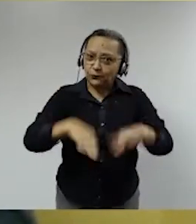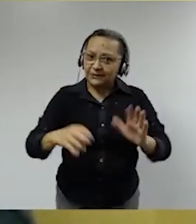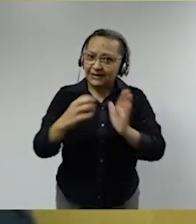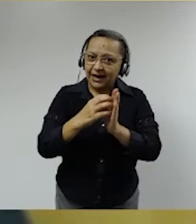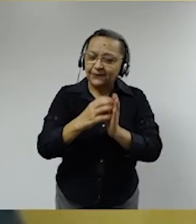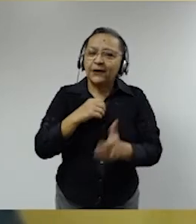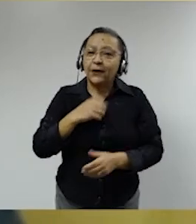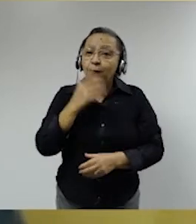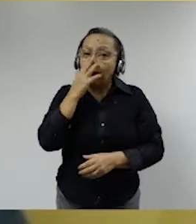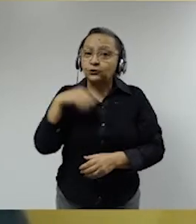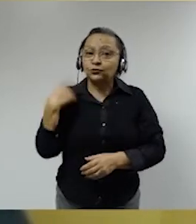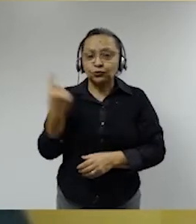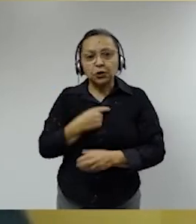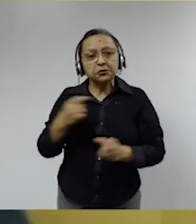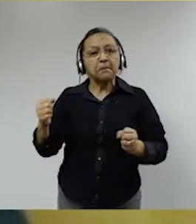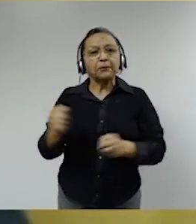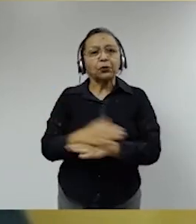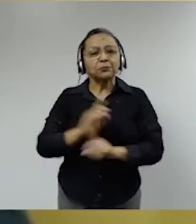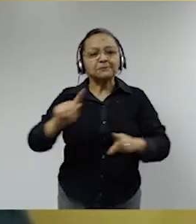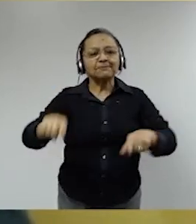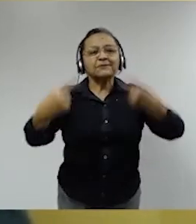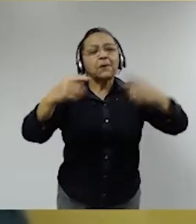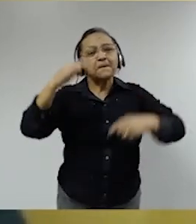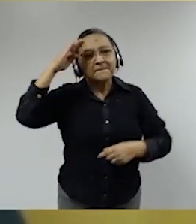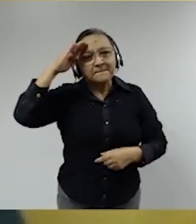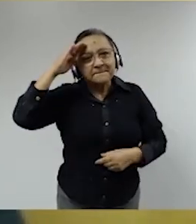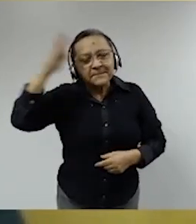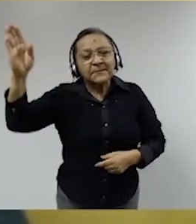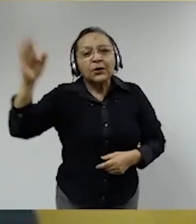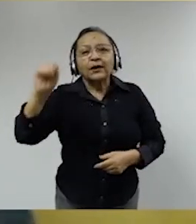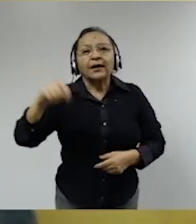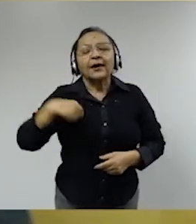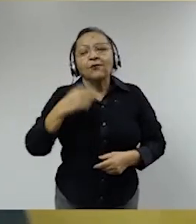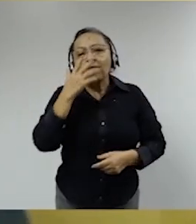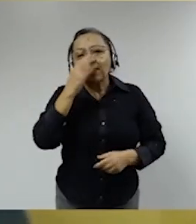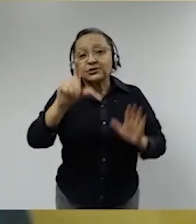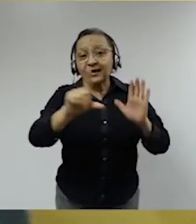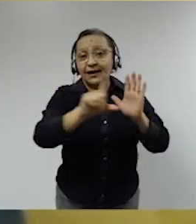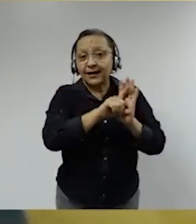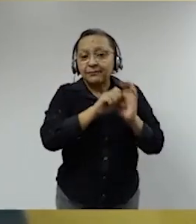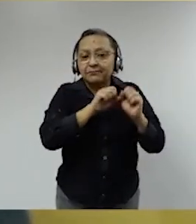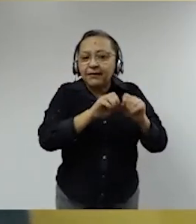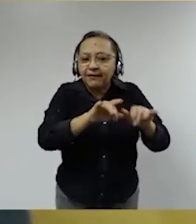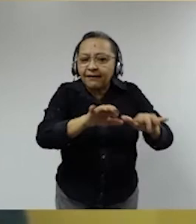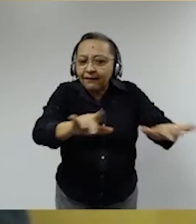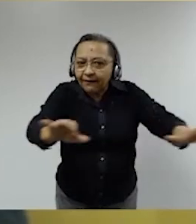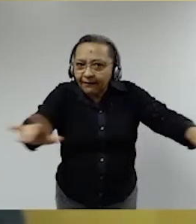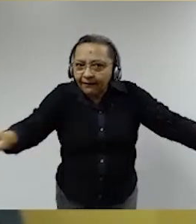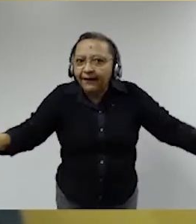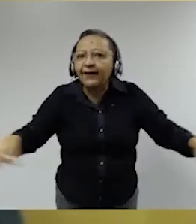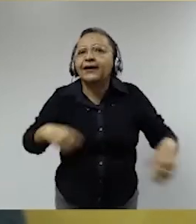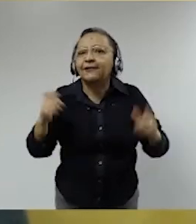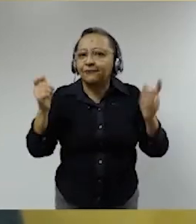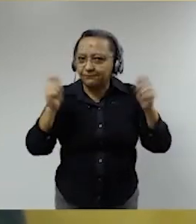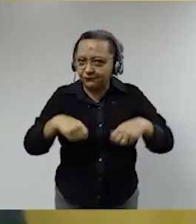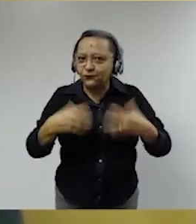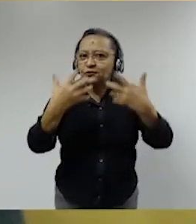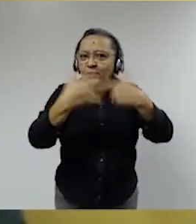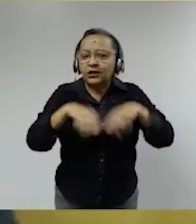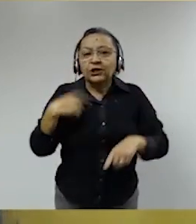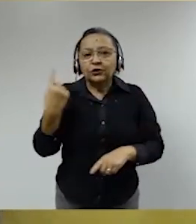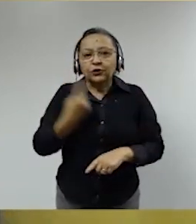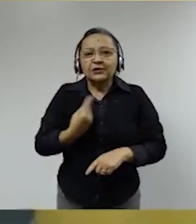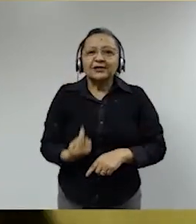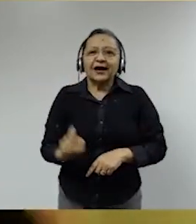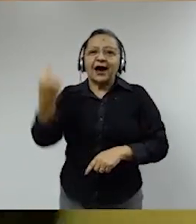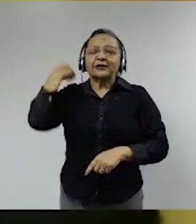acho que nós estamos prontos para esses desafios, principalmente porque eu acho que a lei da semeadura ela é infalível e nós estamos colhendo